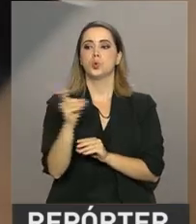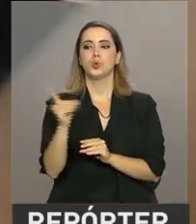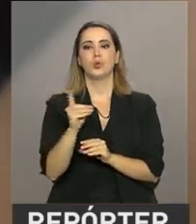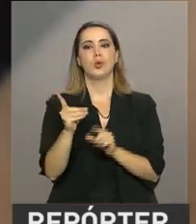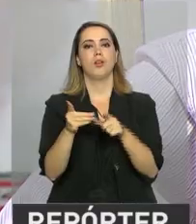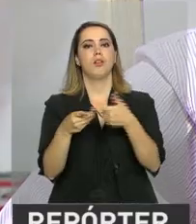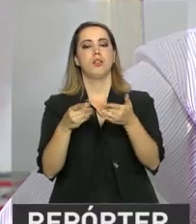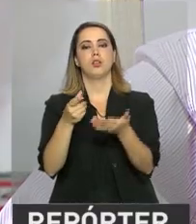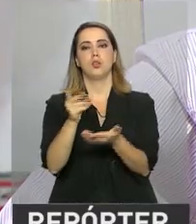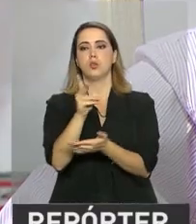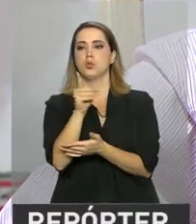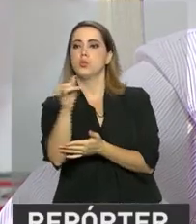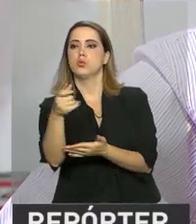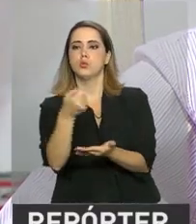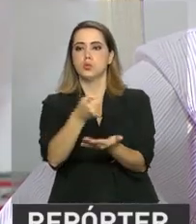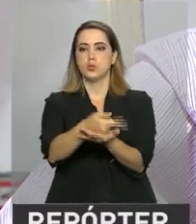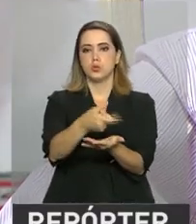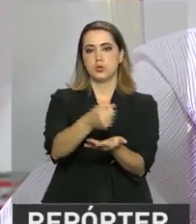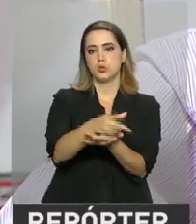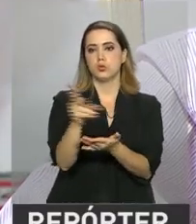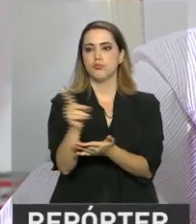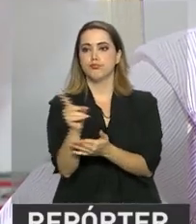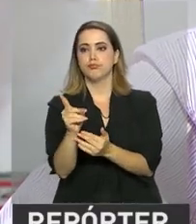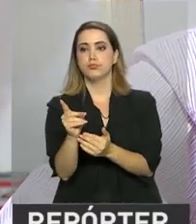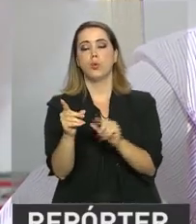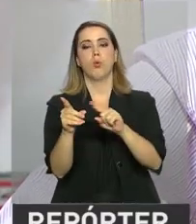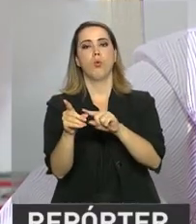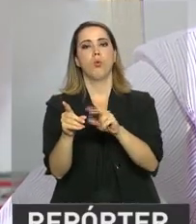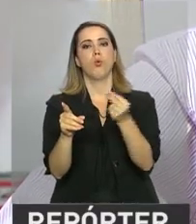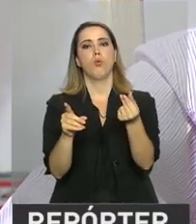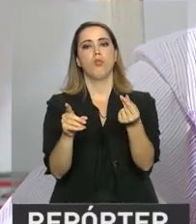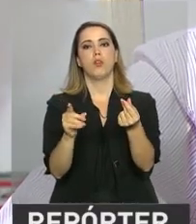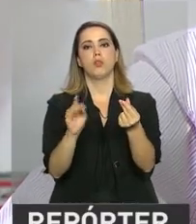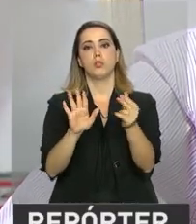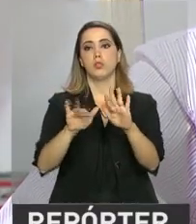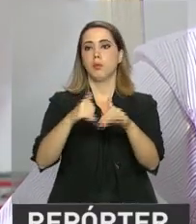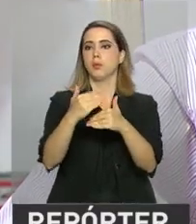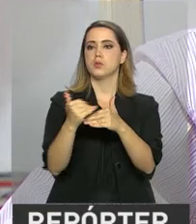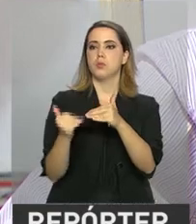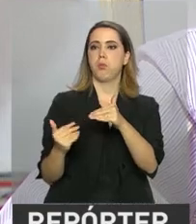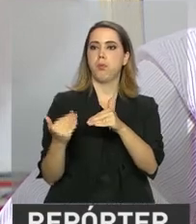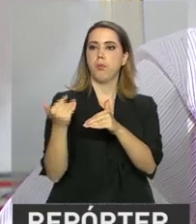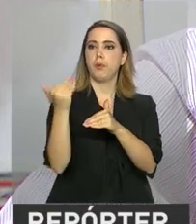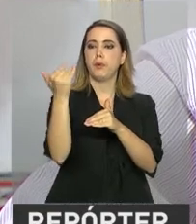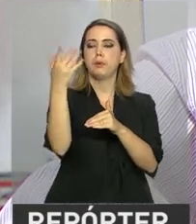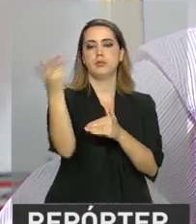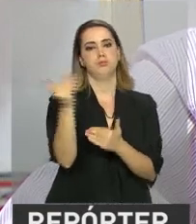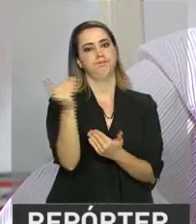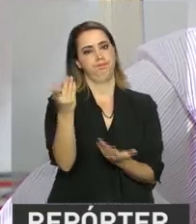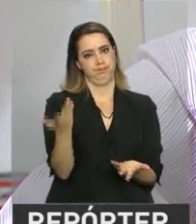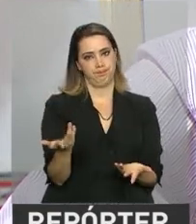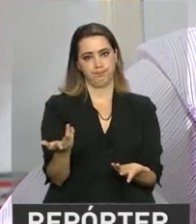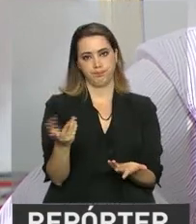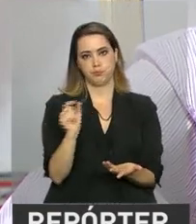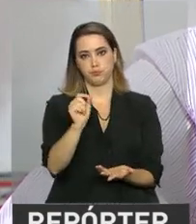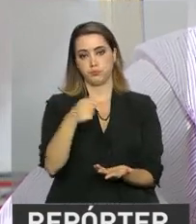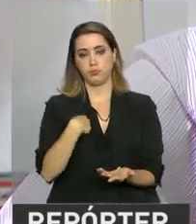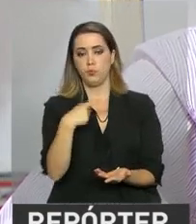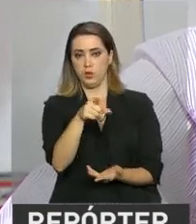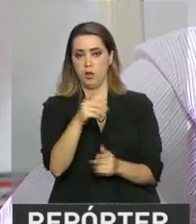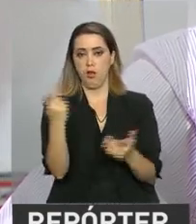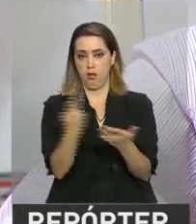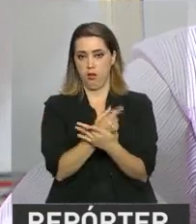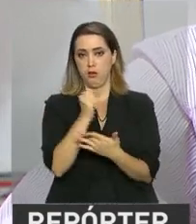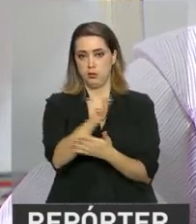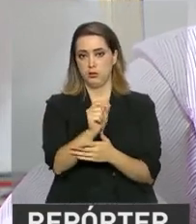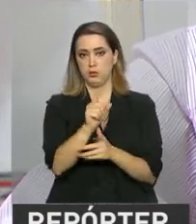data da compra. Já aconteceu, até foi com um produto eletrônico, que se eu tivesse comprado realmente aqui